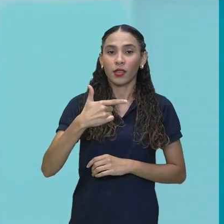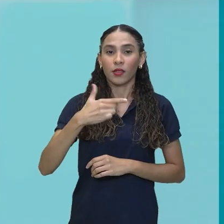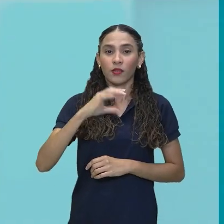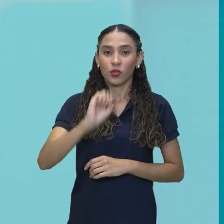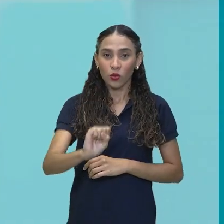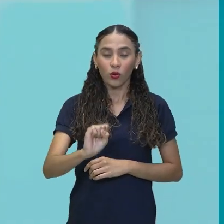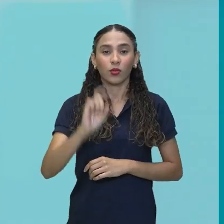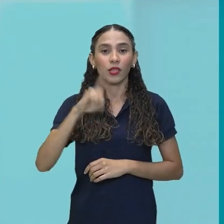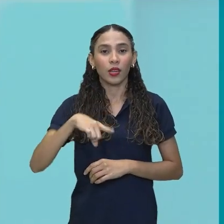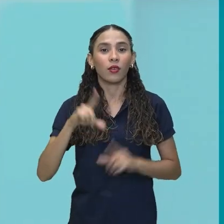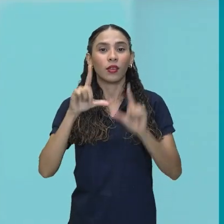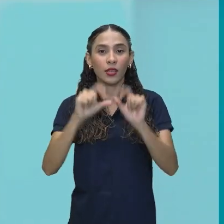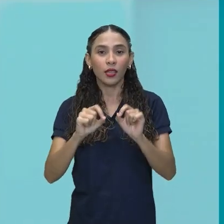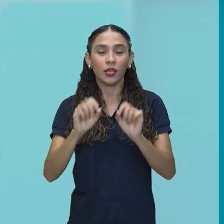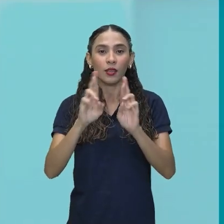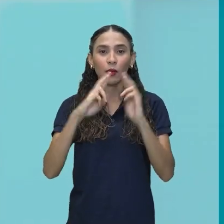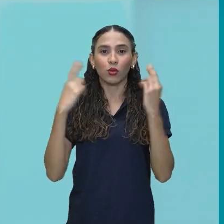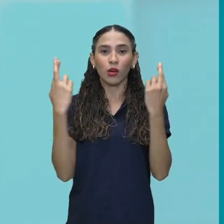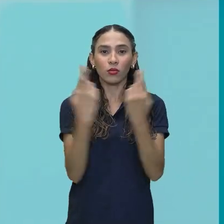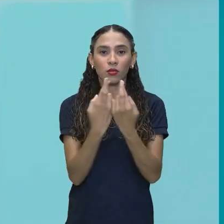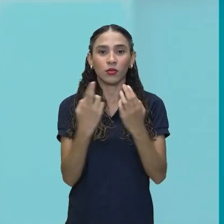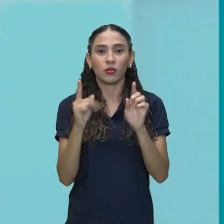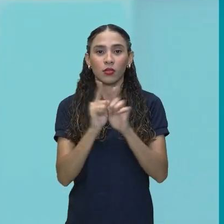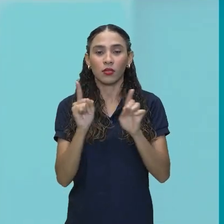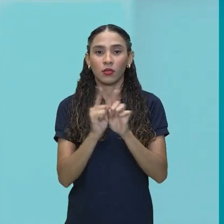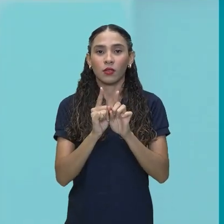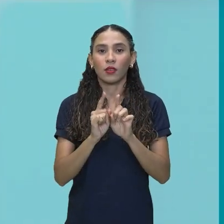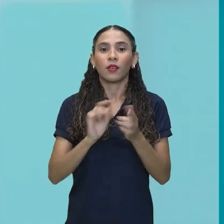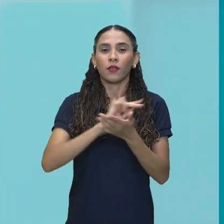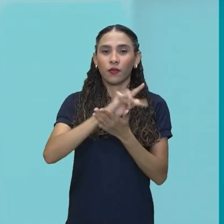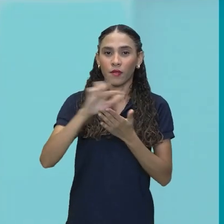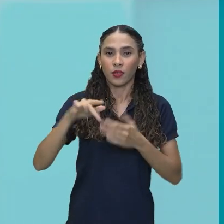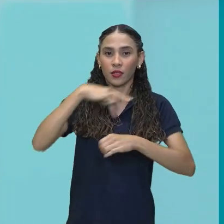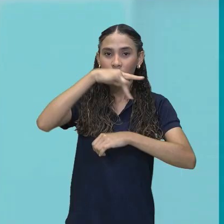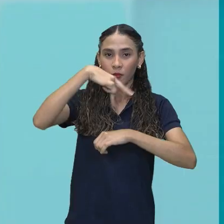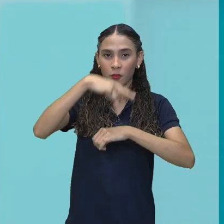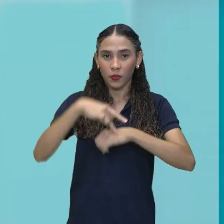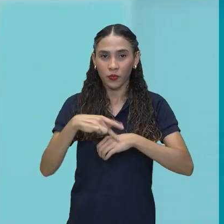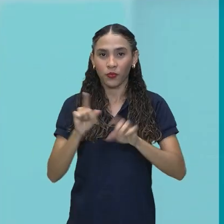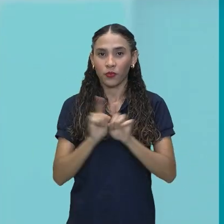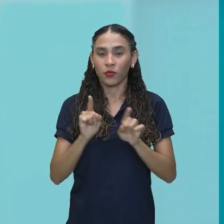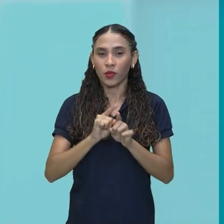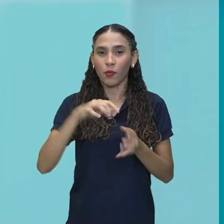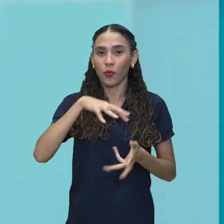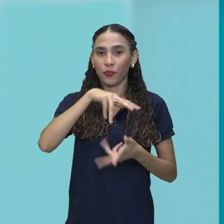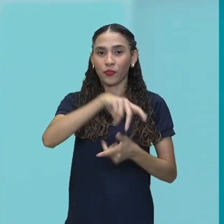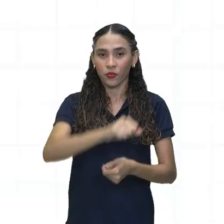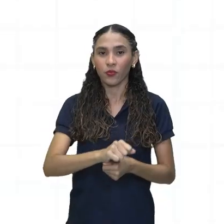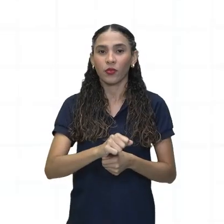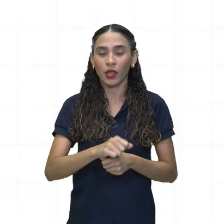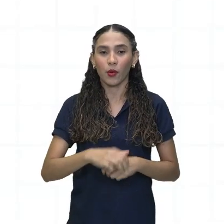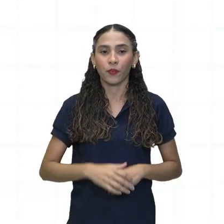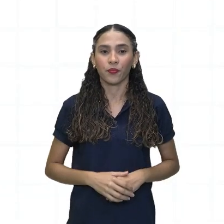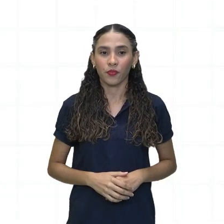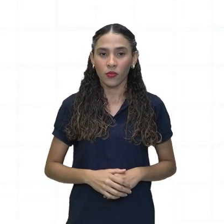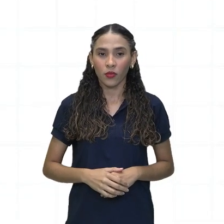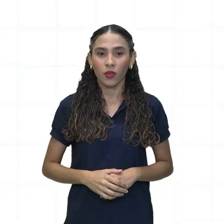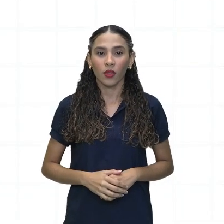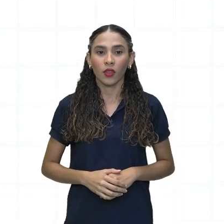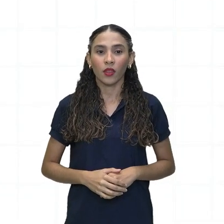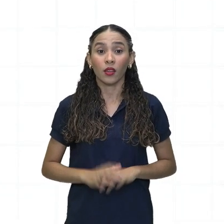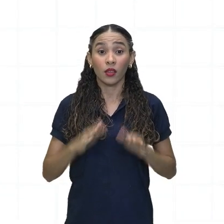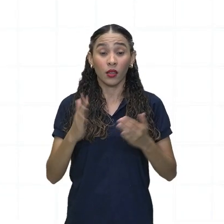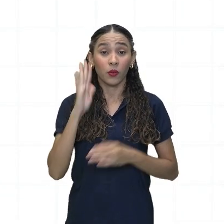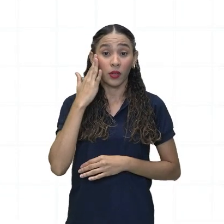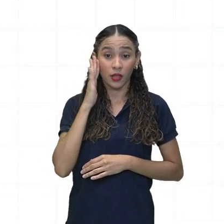COP28, que é uma reunião que reúne vários países do mundo para debater as questões climáticas.